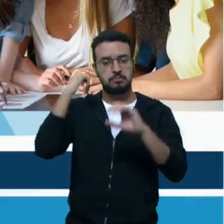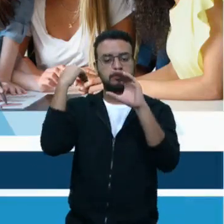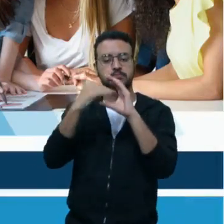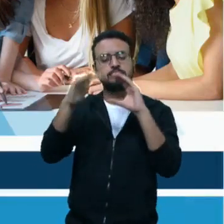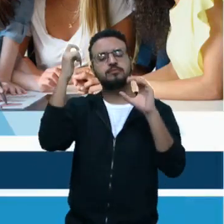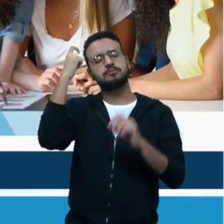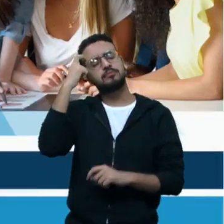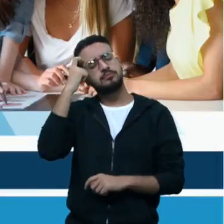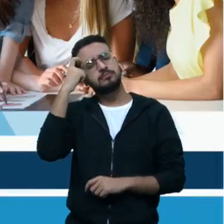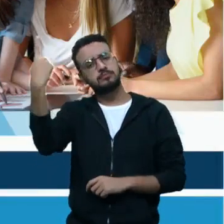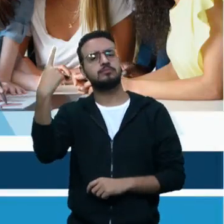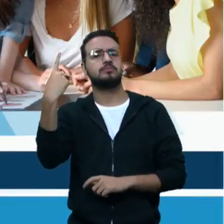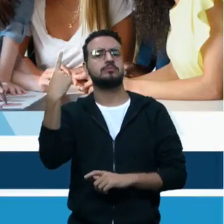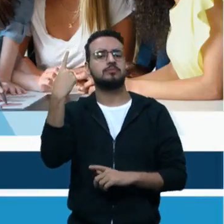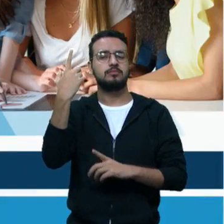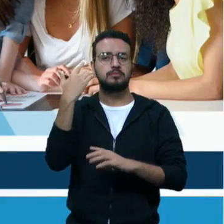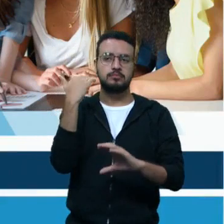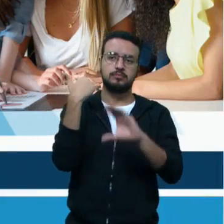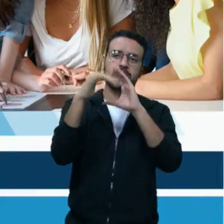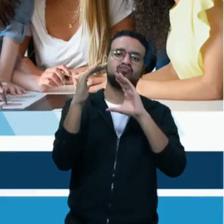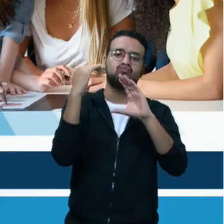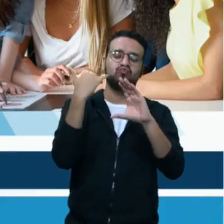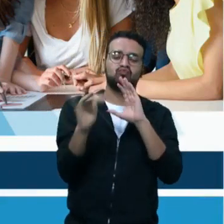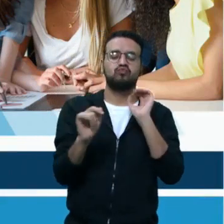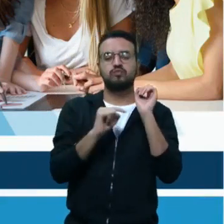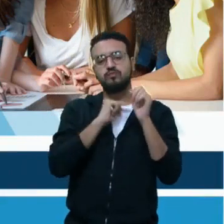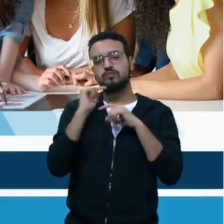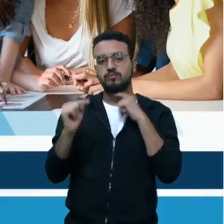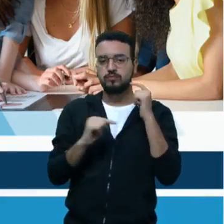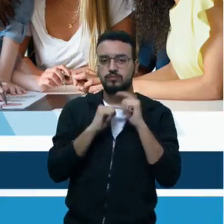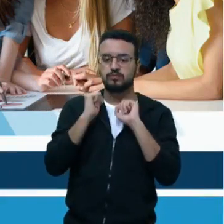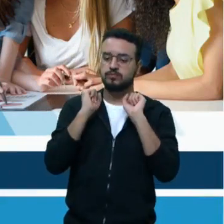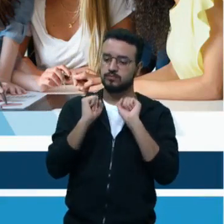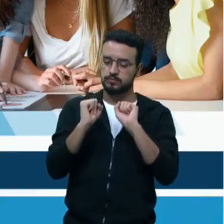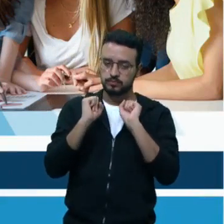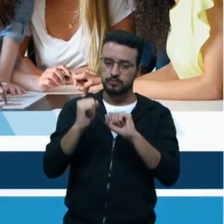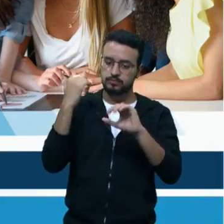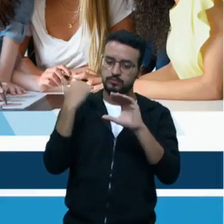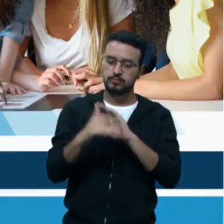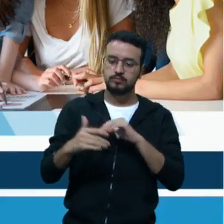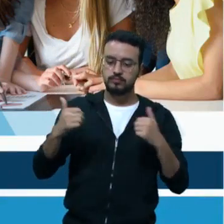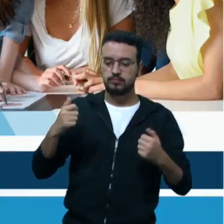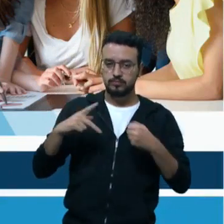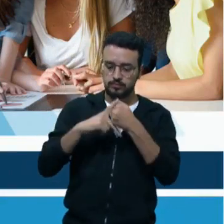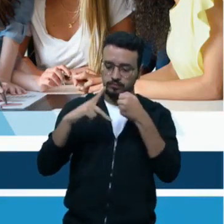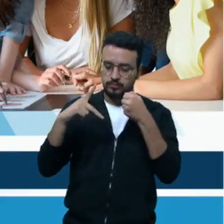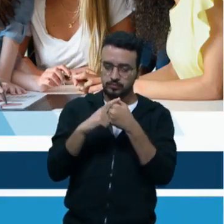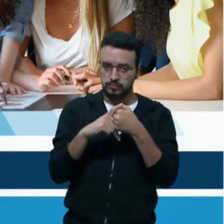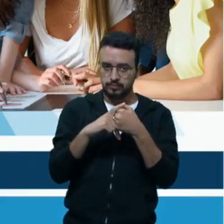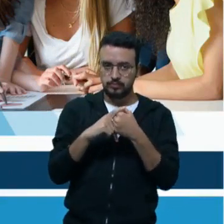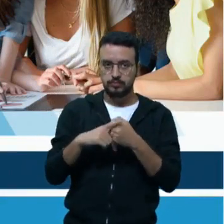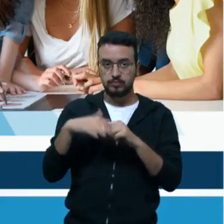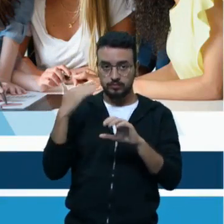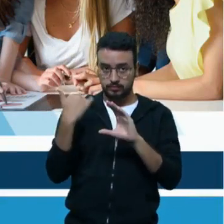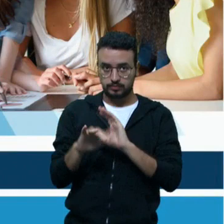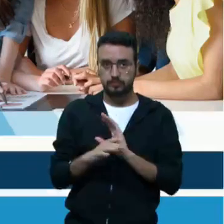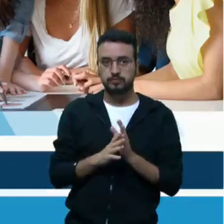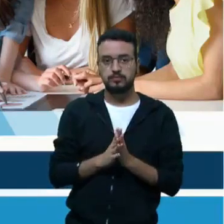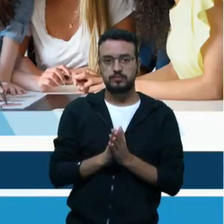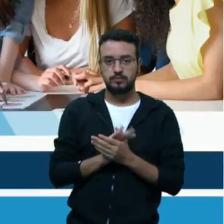alguma ideia, alguma dúvida, pode só adicionar ela e mandar a mensagem, certo?